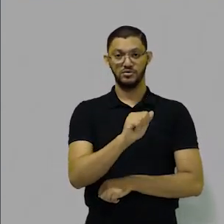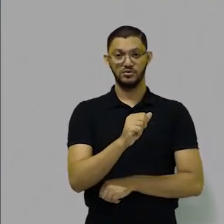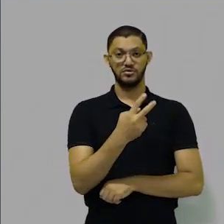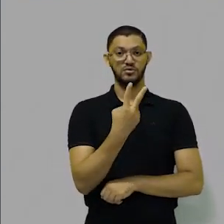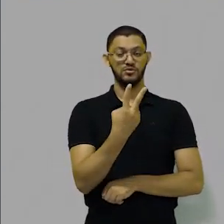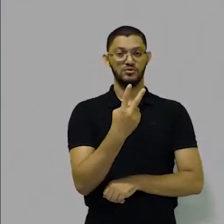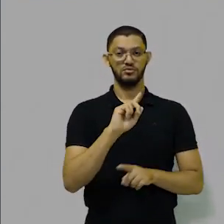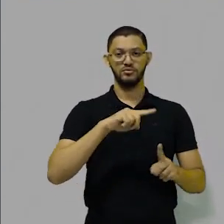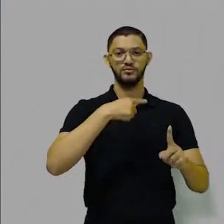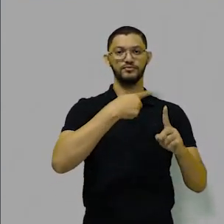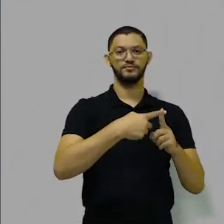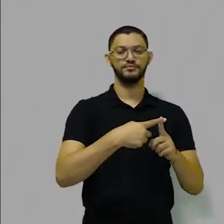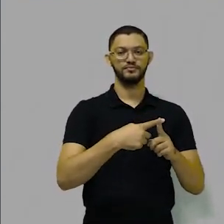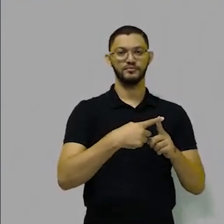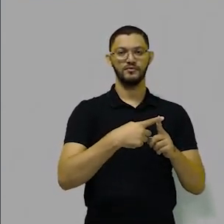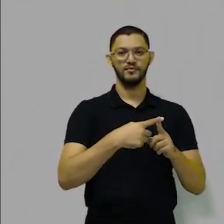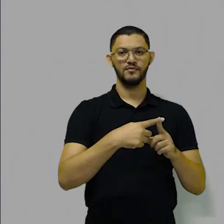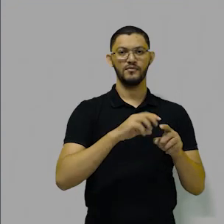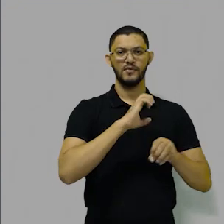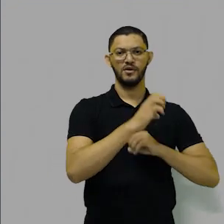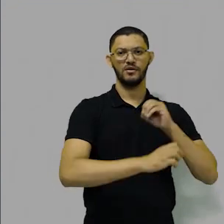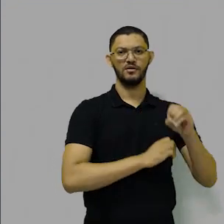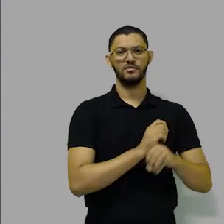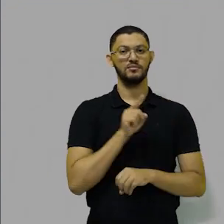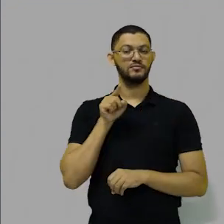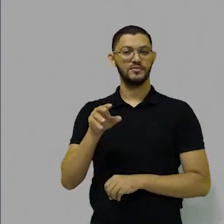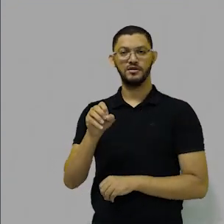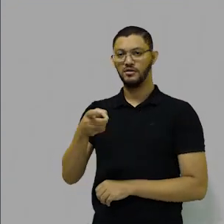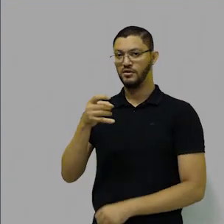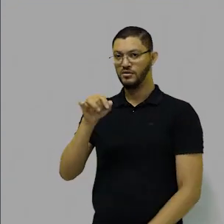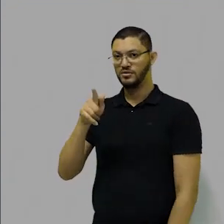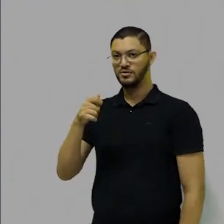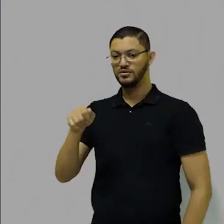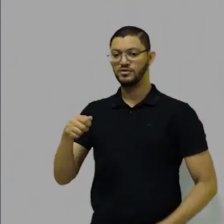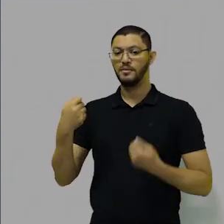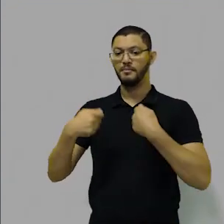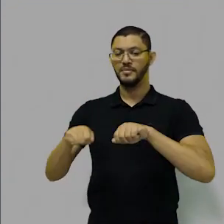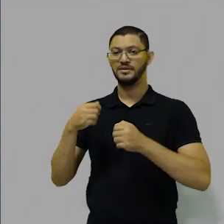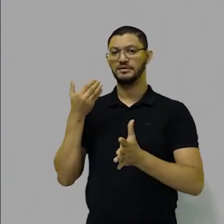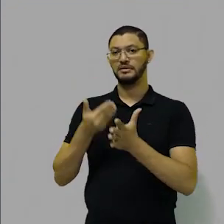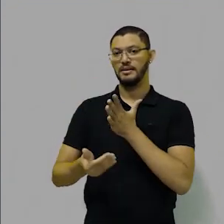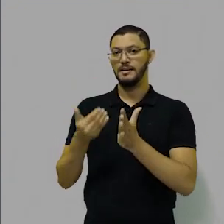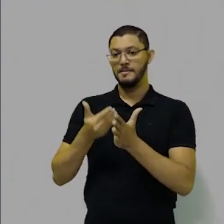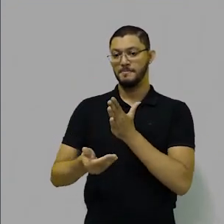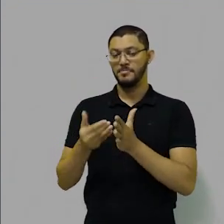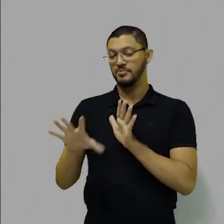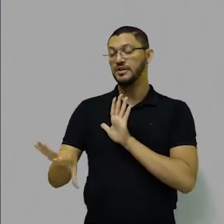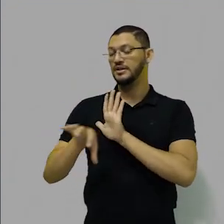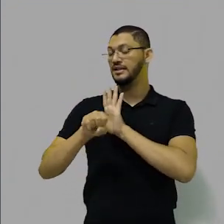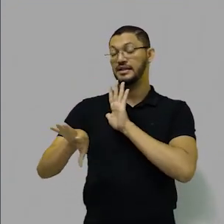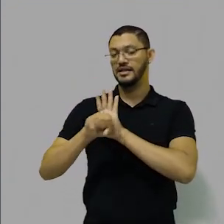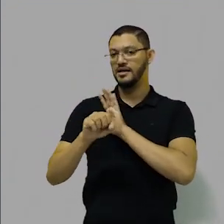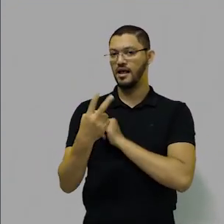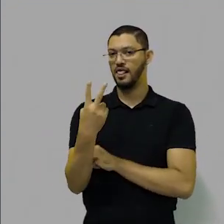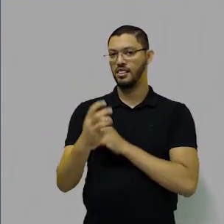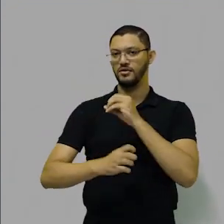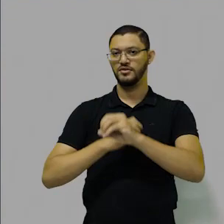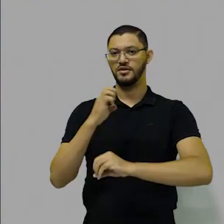cargas positivas para satisfazer o oxigênio, que precisa ganhar 2